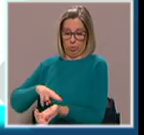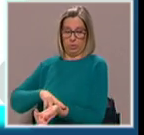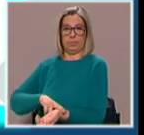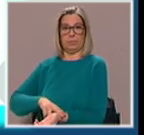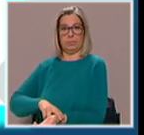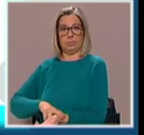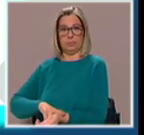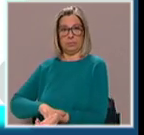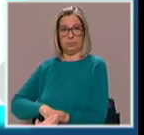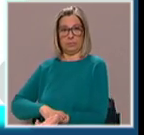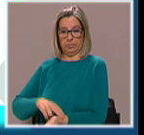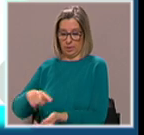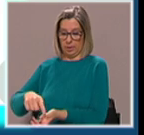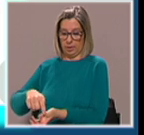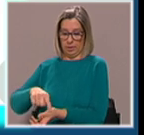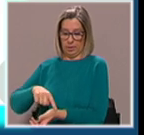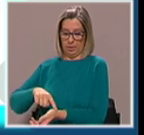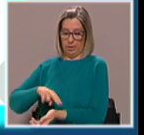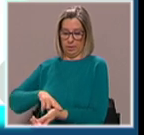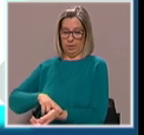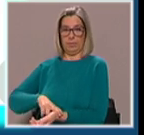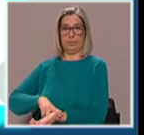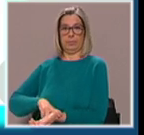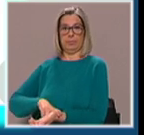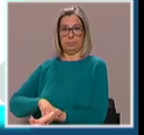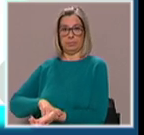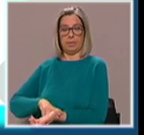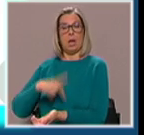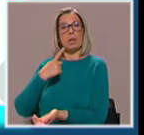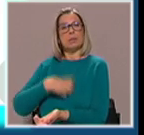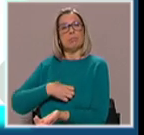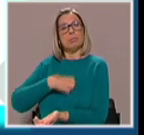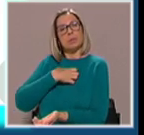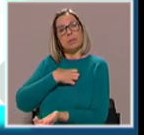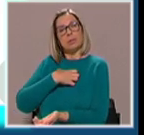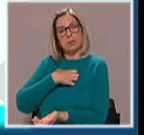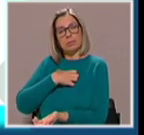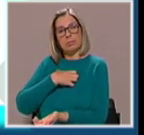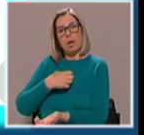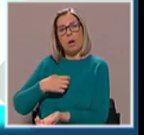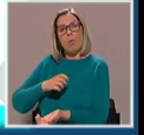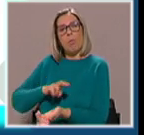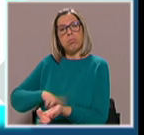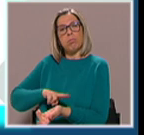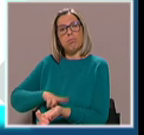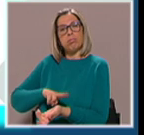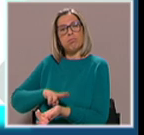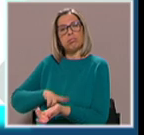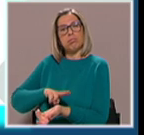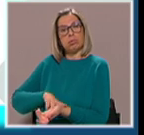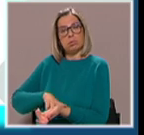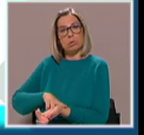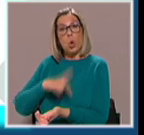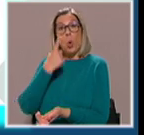da base do polegar, ou seja, fazerem logo abaixo da base do polegar e tentarem procurar a vossa pulsação. Durante 1 minuto, conta as